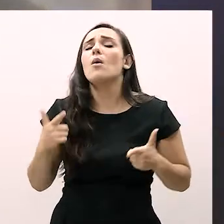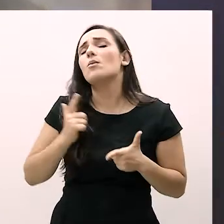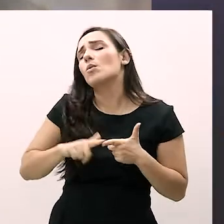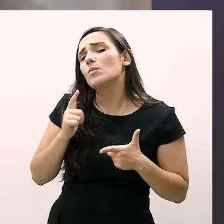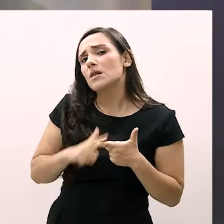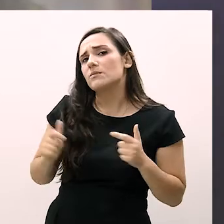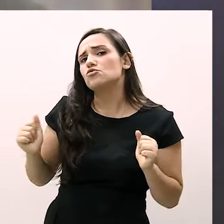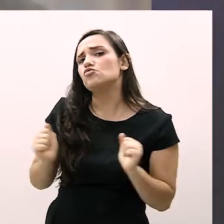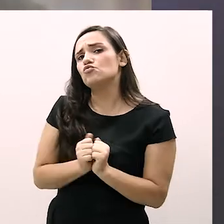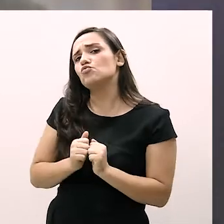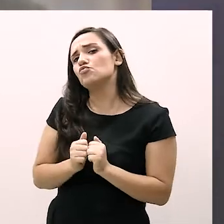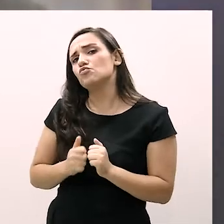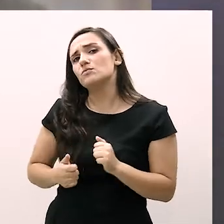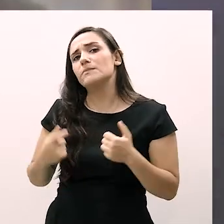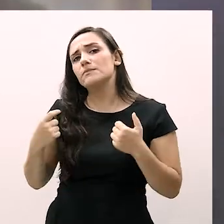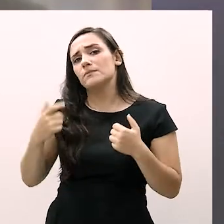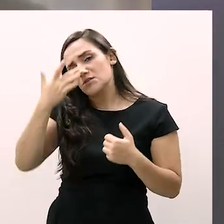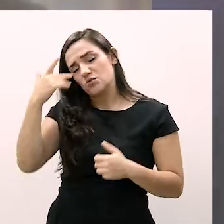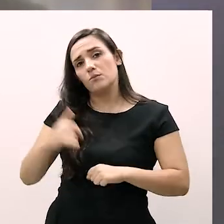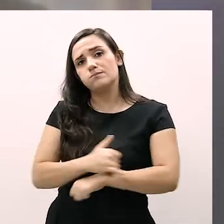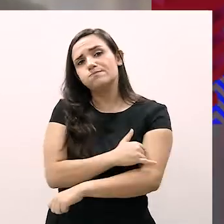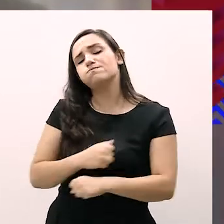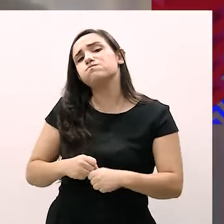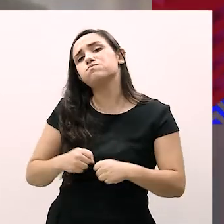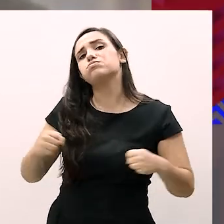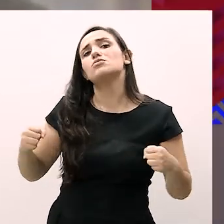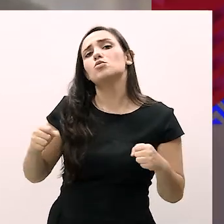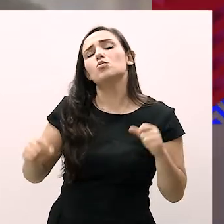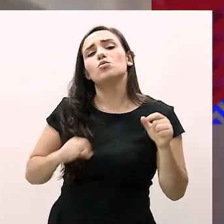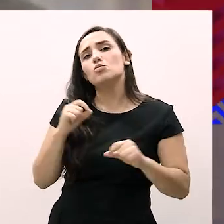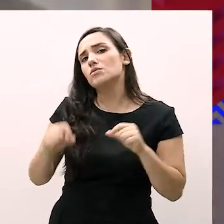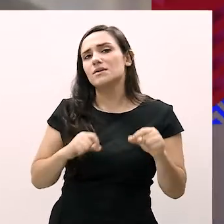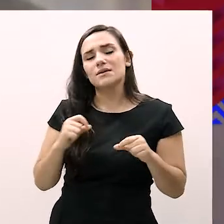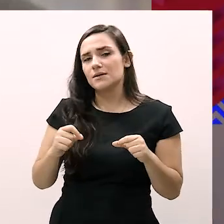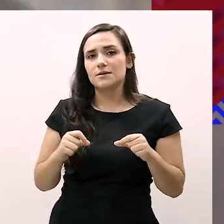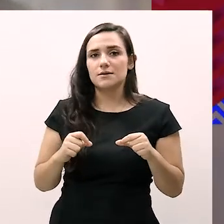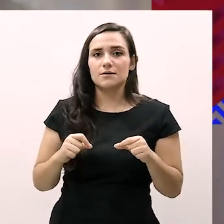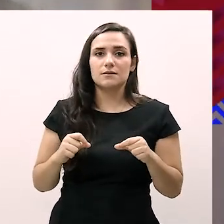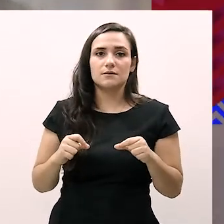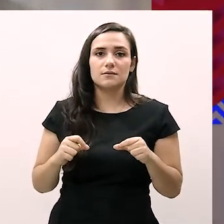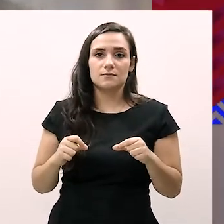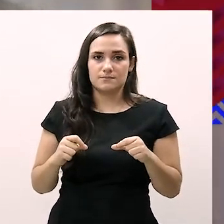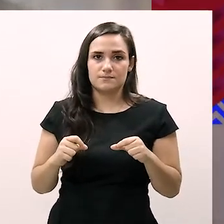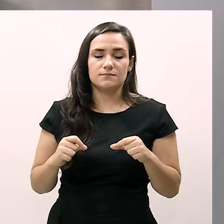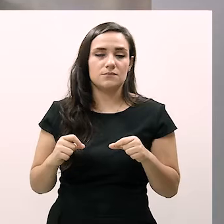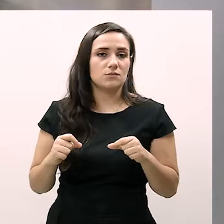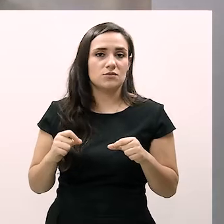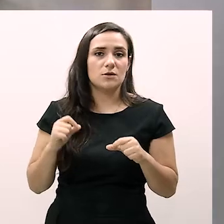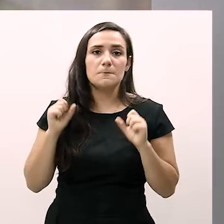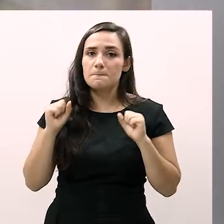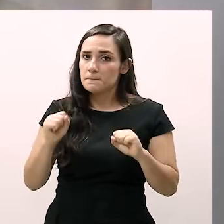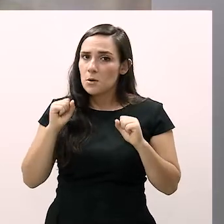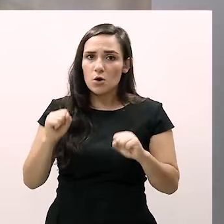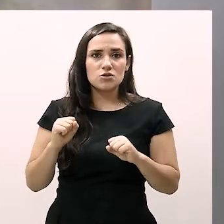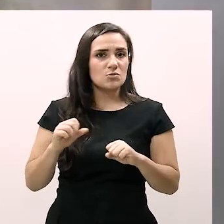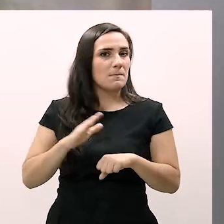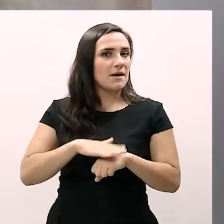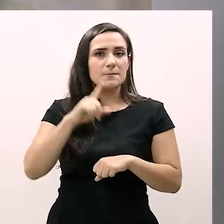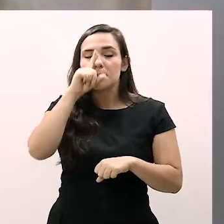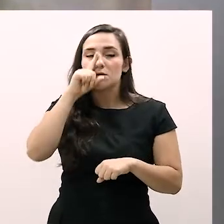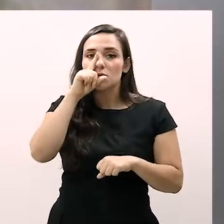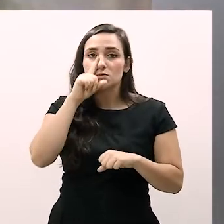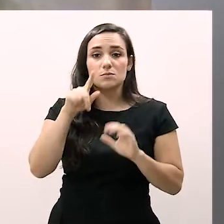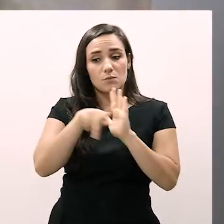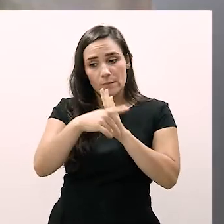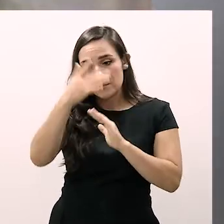também são incluídos no rol de comorbidades para risco da Covid-19. Então, o